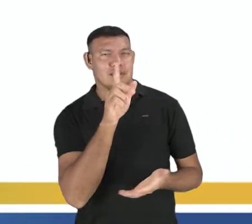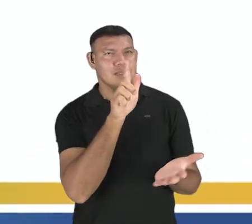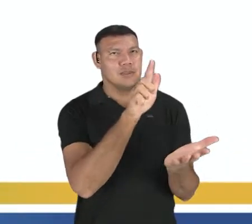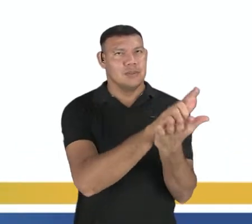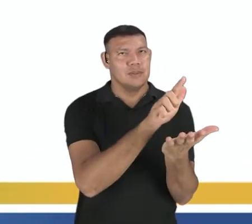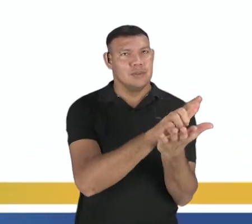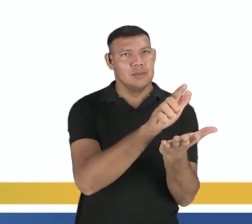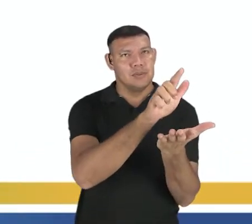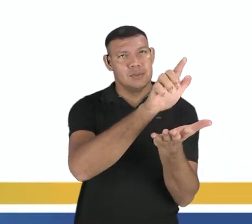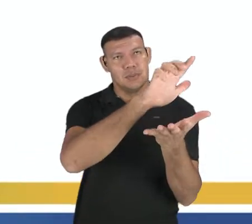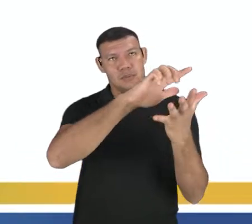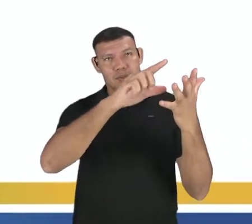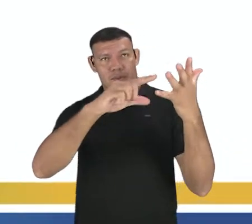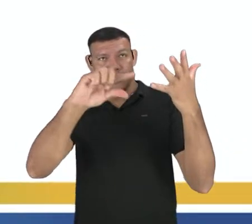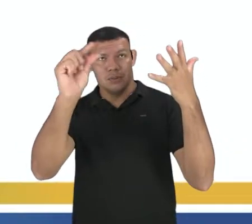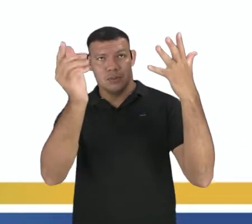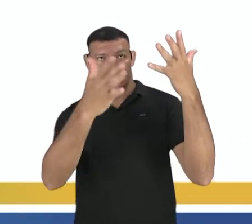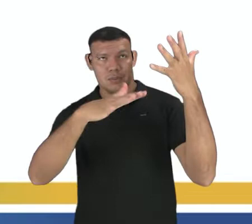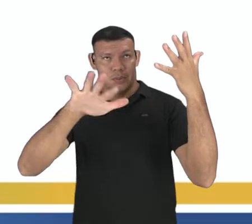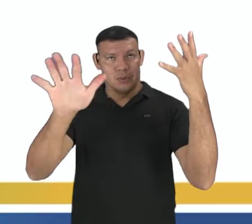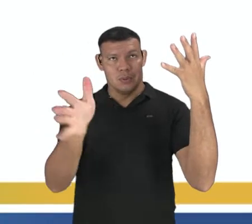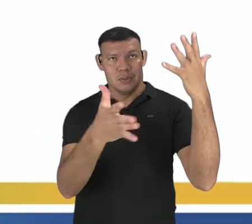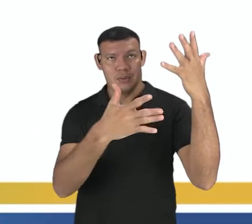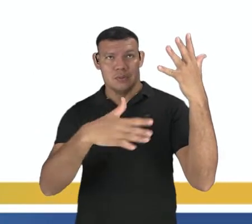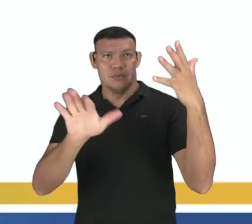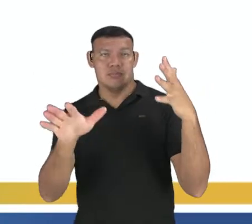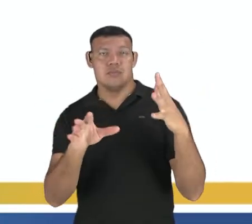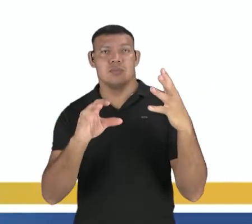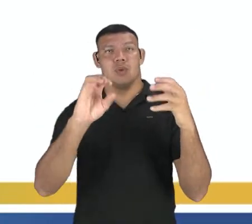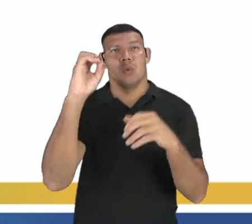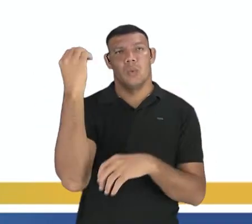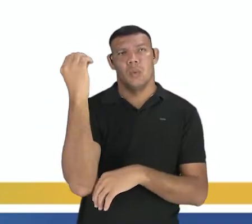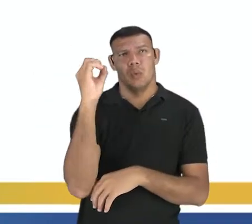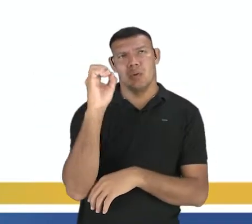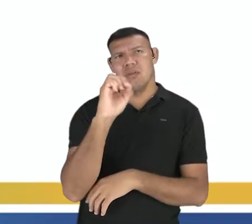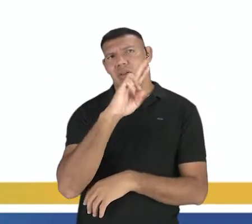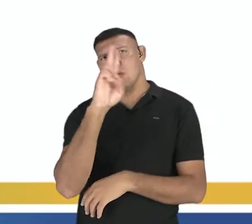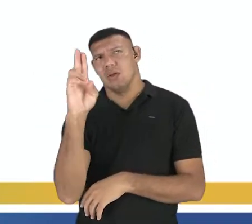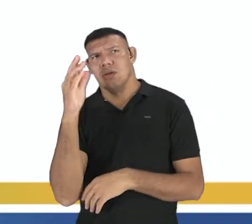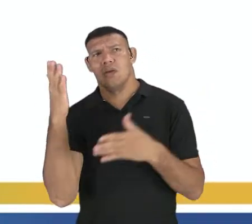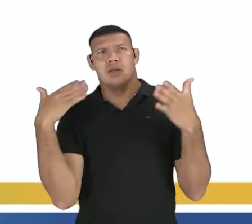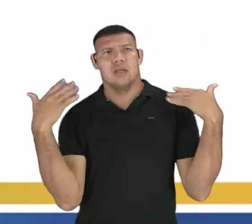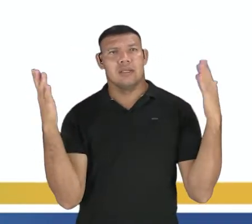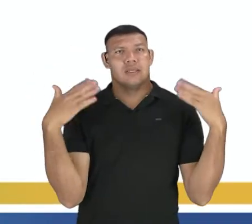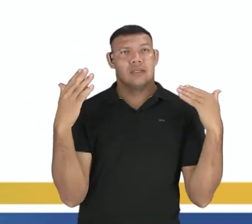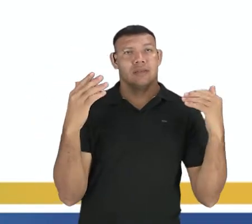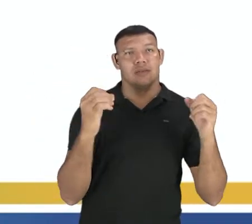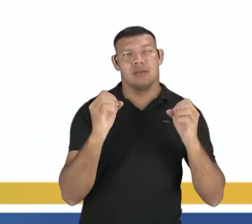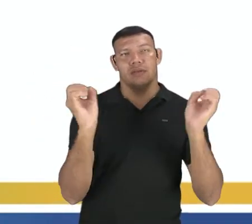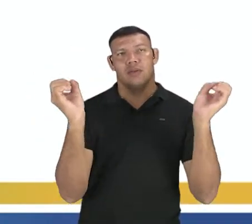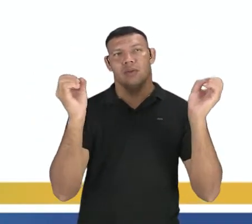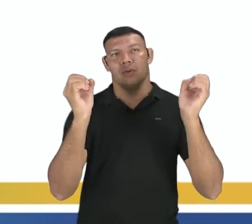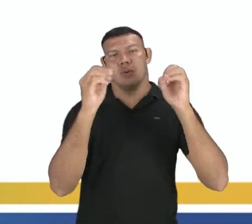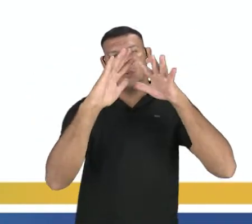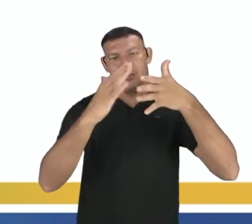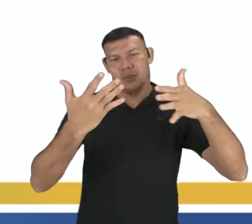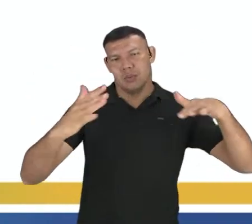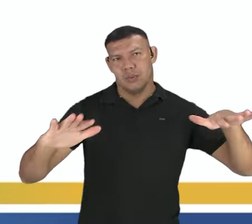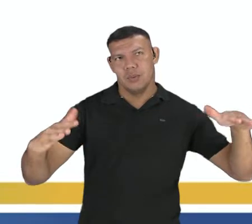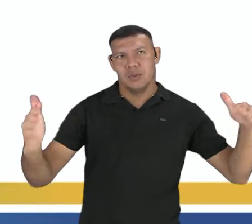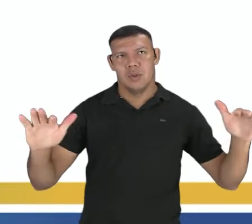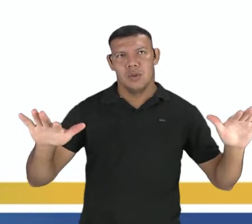é outono ou se é verão, nas ondas soltas do mar se é hora de navegar. E no jeito